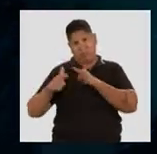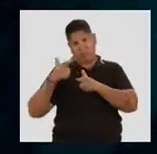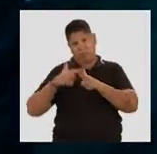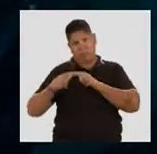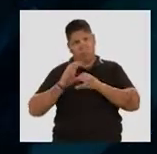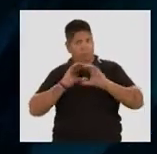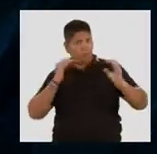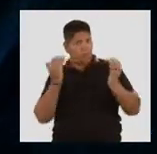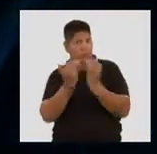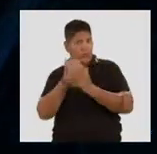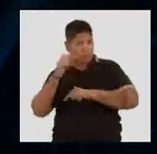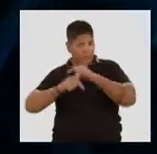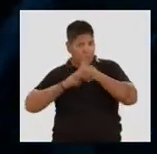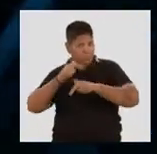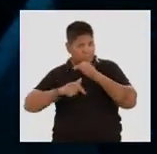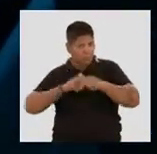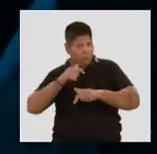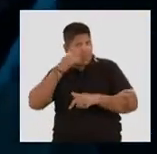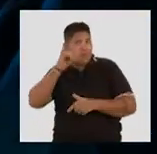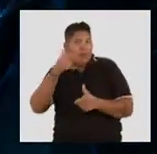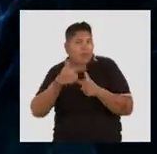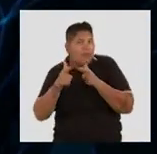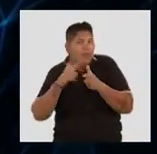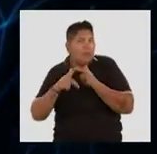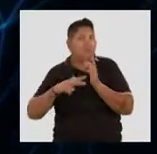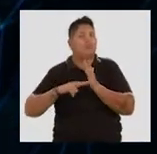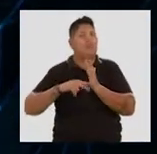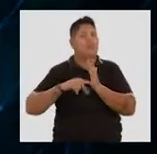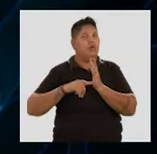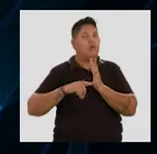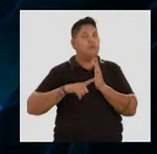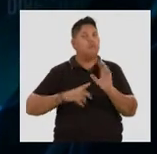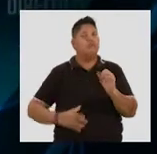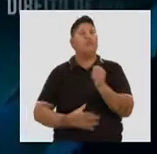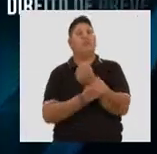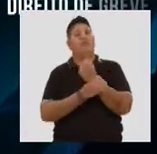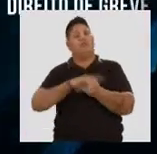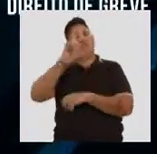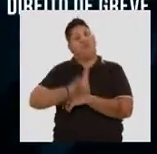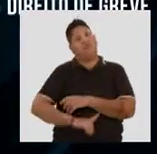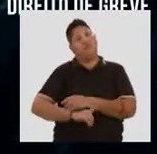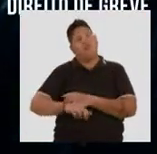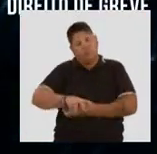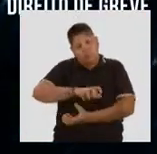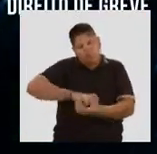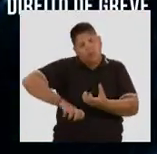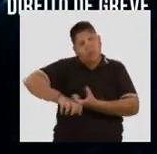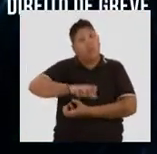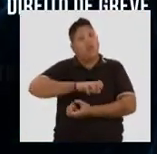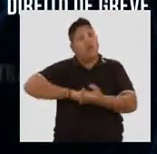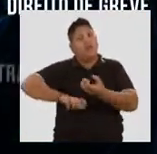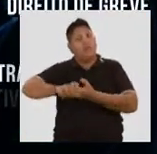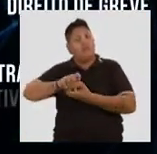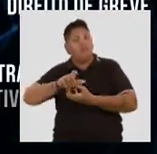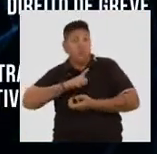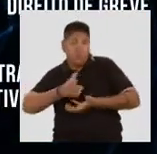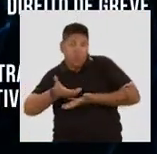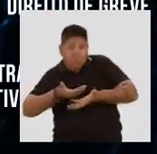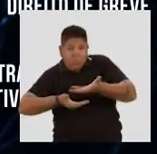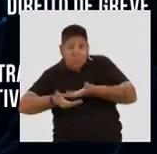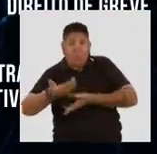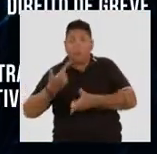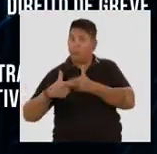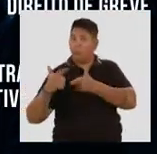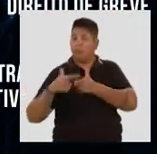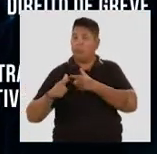conflitos coletivos de trabalho, combater atos antissindicais, assegurar o direito de greve, mediar e arbitrar